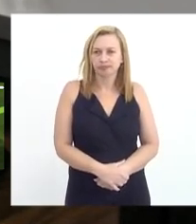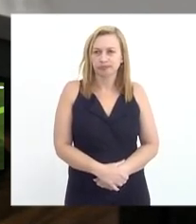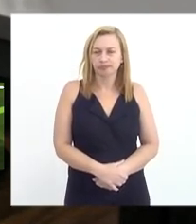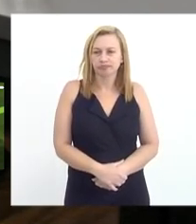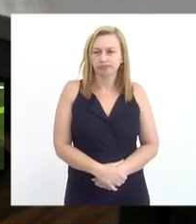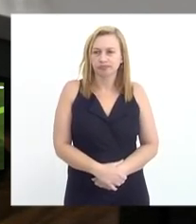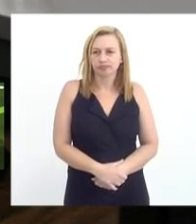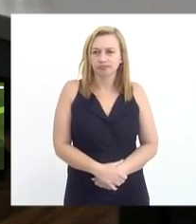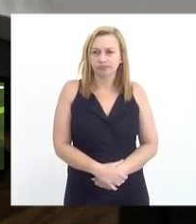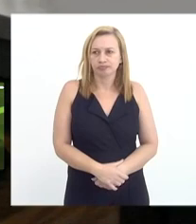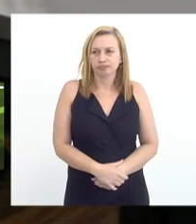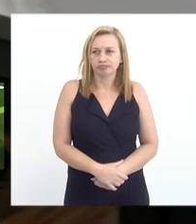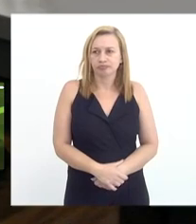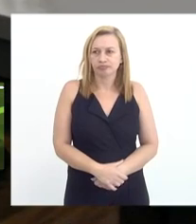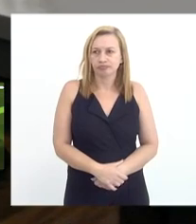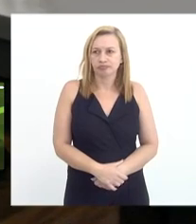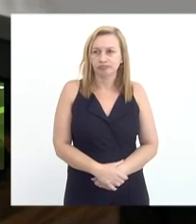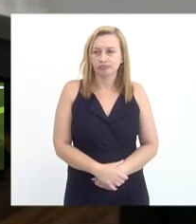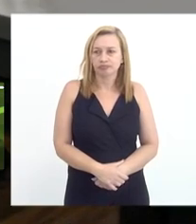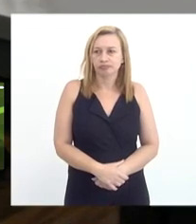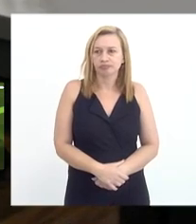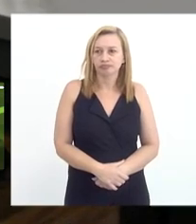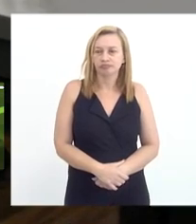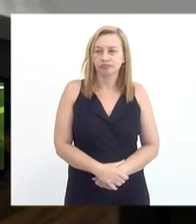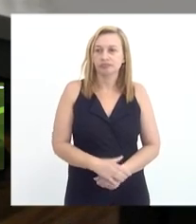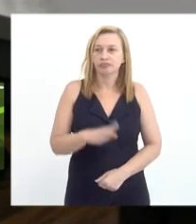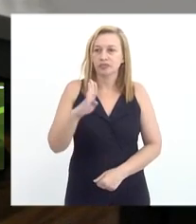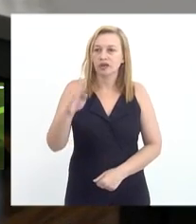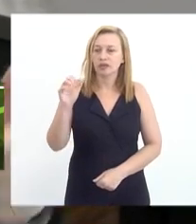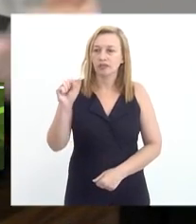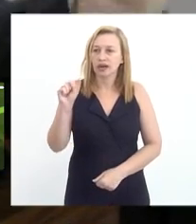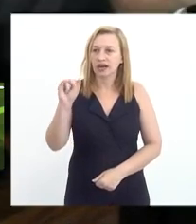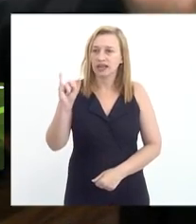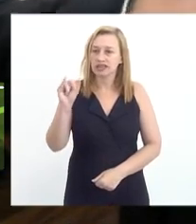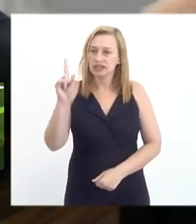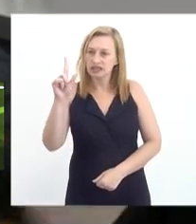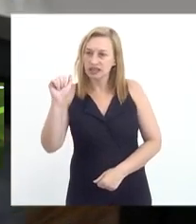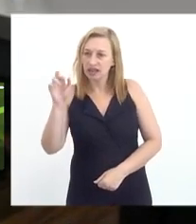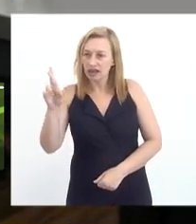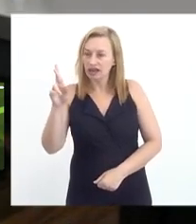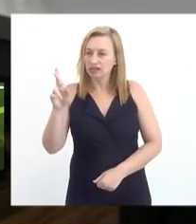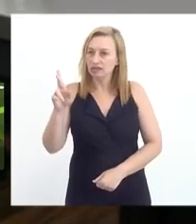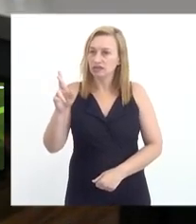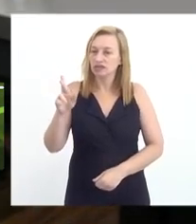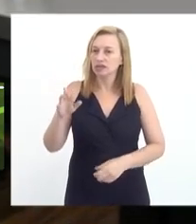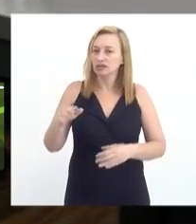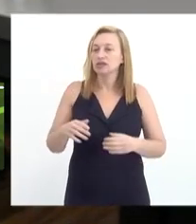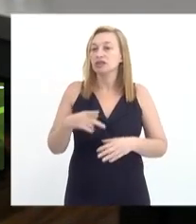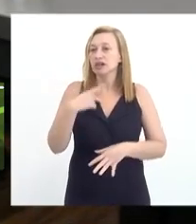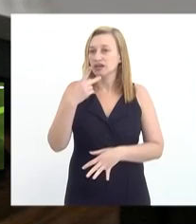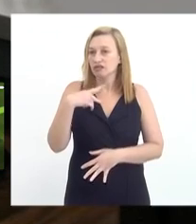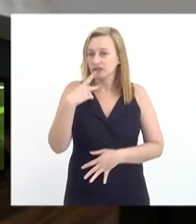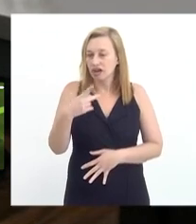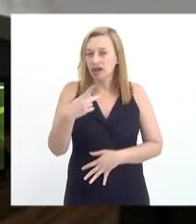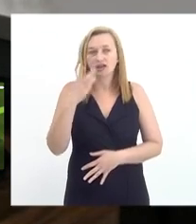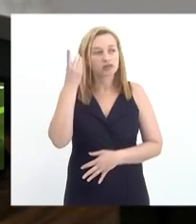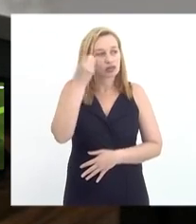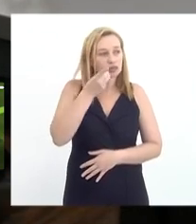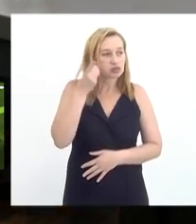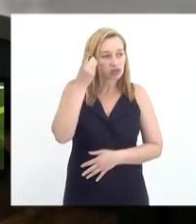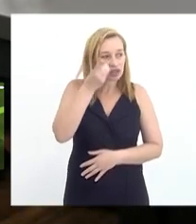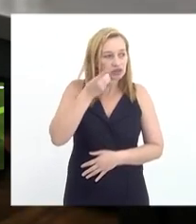E A questão Basilar Que foi na linha Inclusive Da fala Do deputado